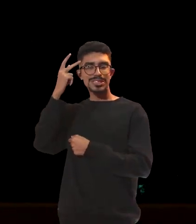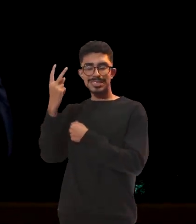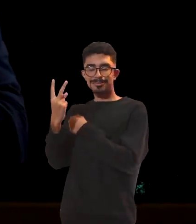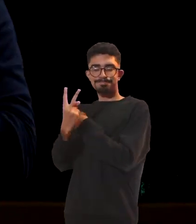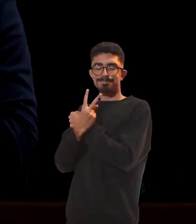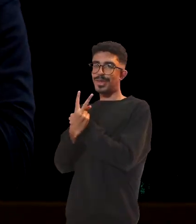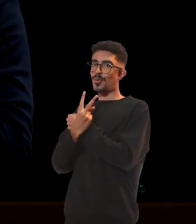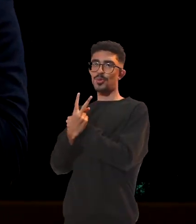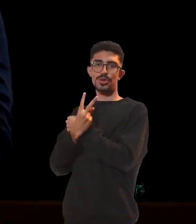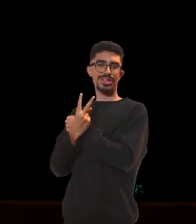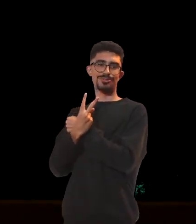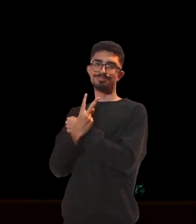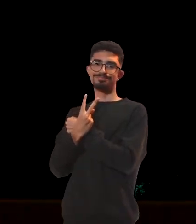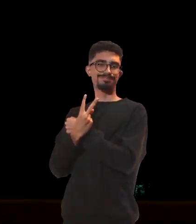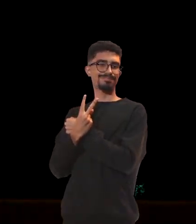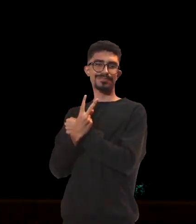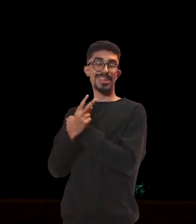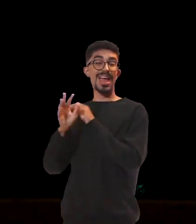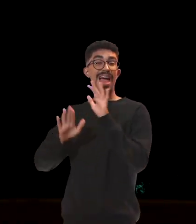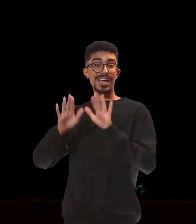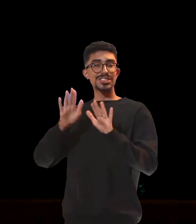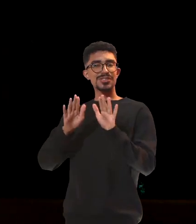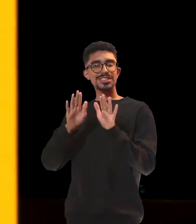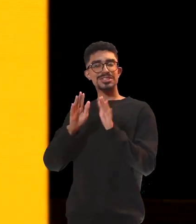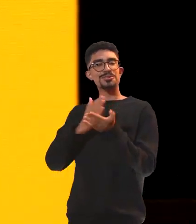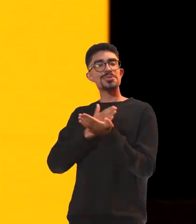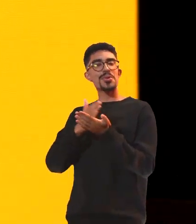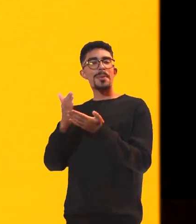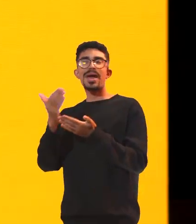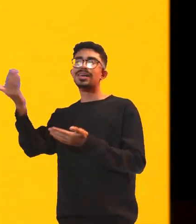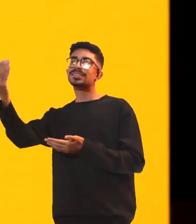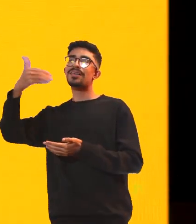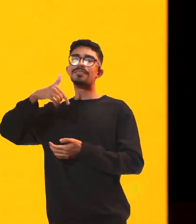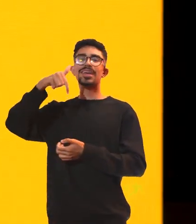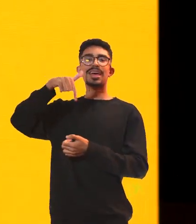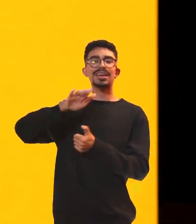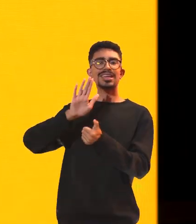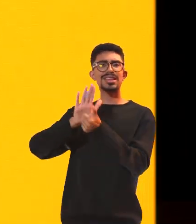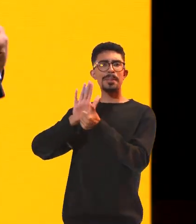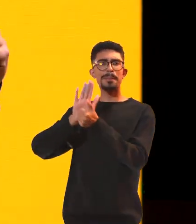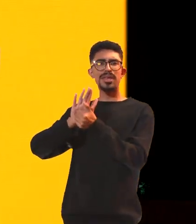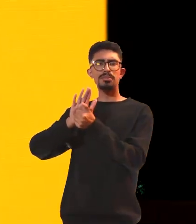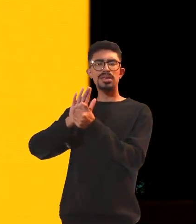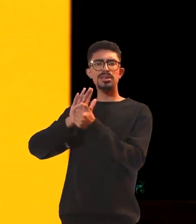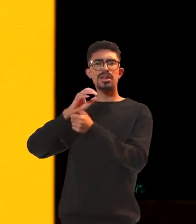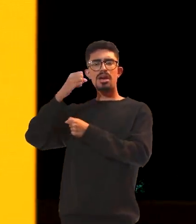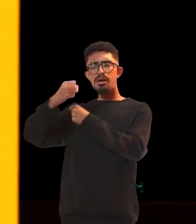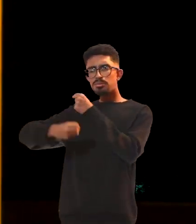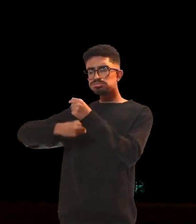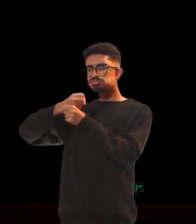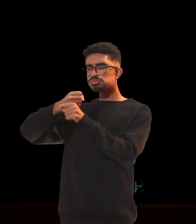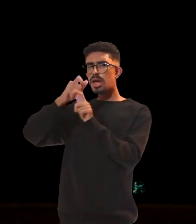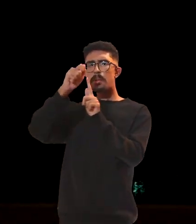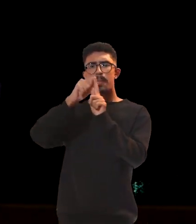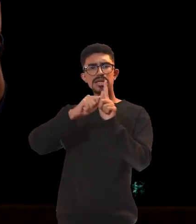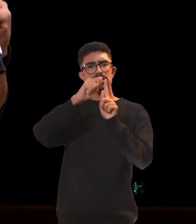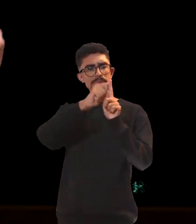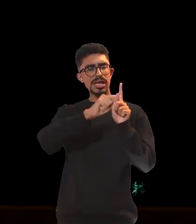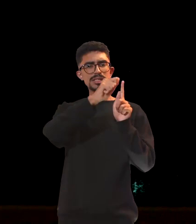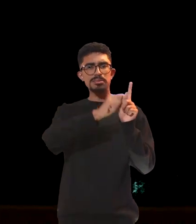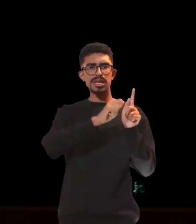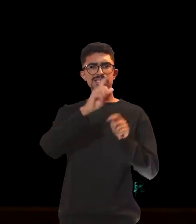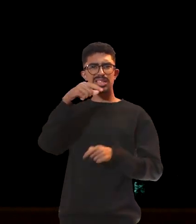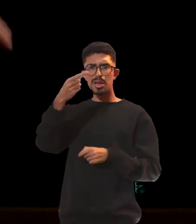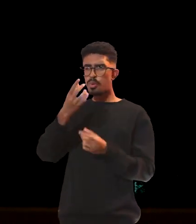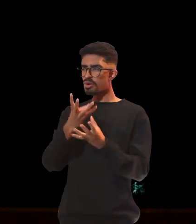vezes a gente conhece a pessoa só da igreja, né? A gente vê ela aqui nos cultos, a gente vê ela no ministério e de repente a pessoa some, você só vê pelo Instagram que a